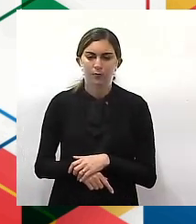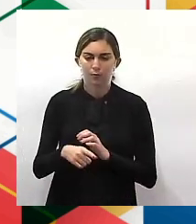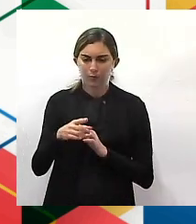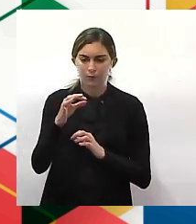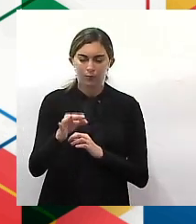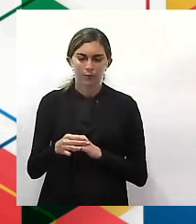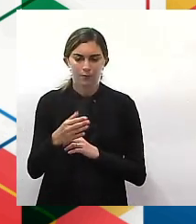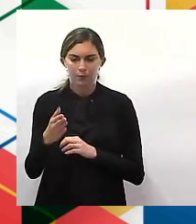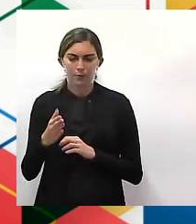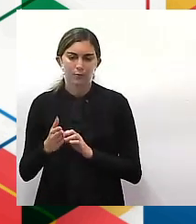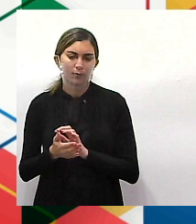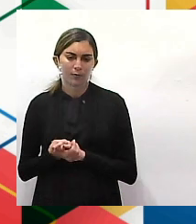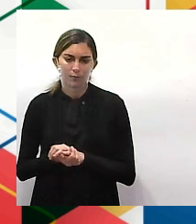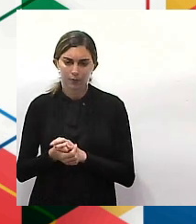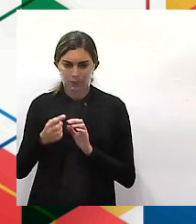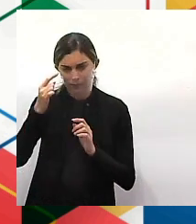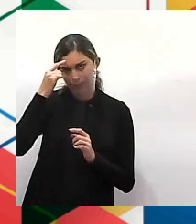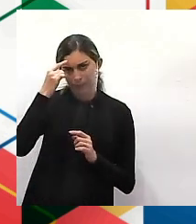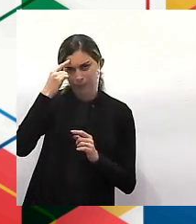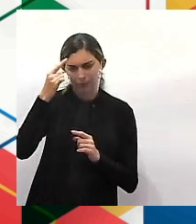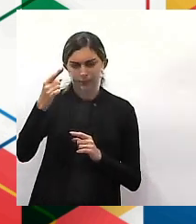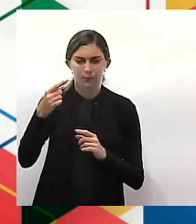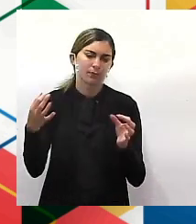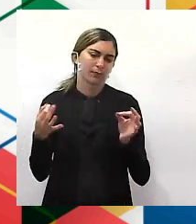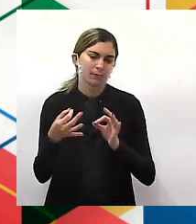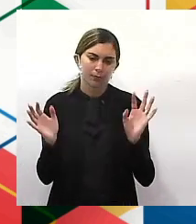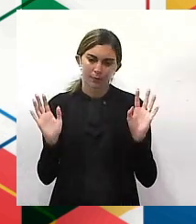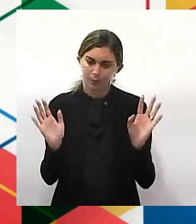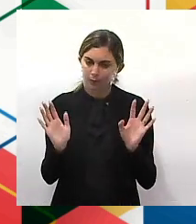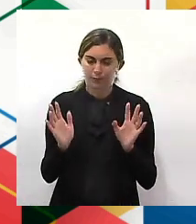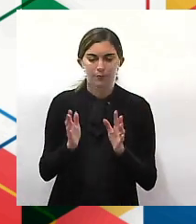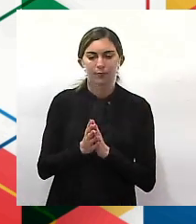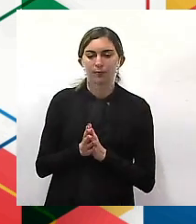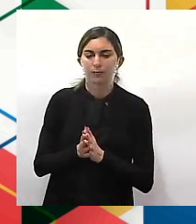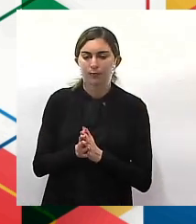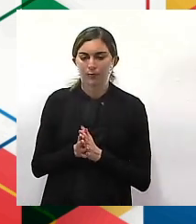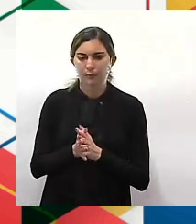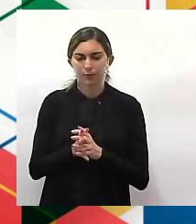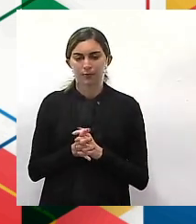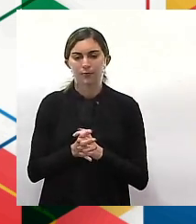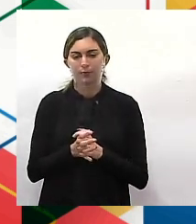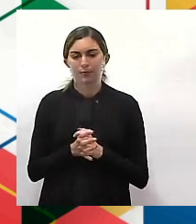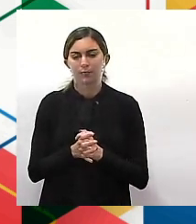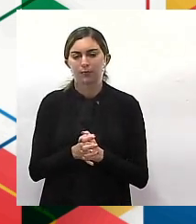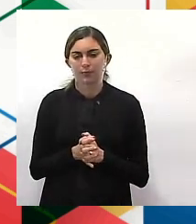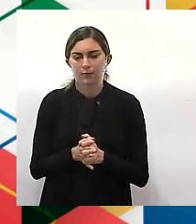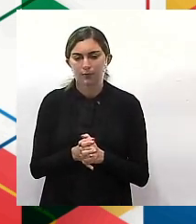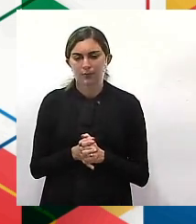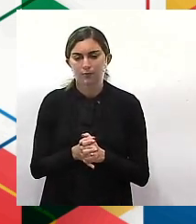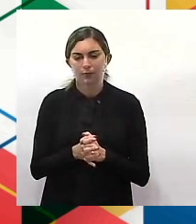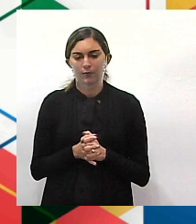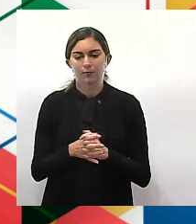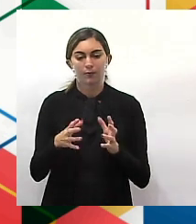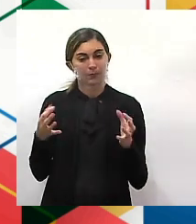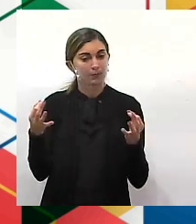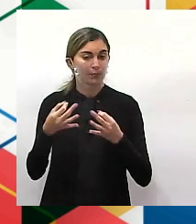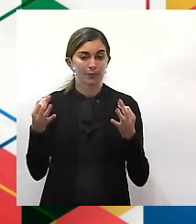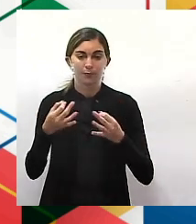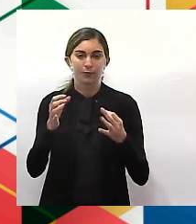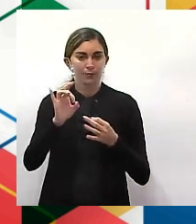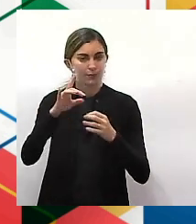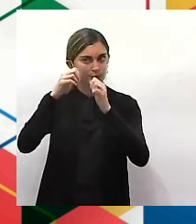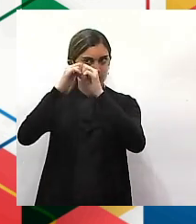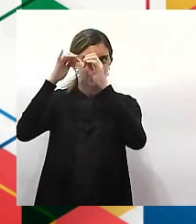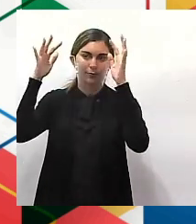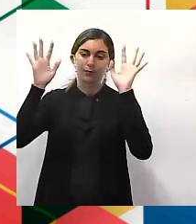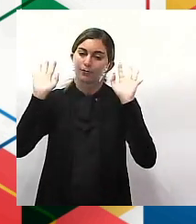esse triângulo. Imagine que o triângulo esteja perfeito. Esse triângulo está perfeito. A perfeição só existe na mente da